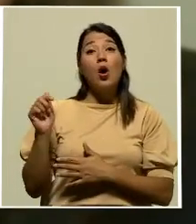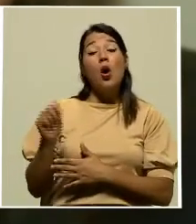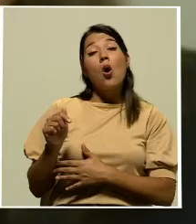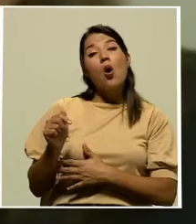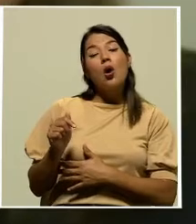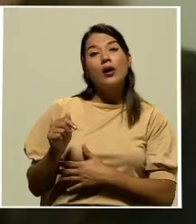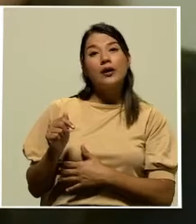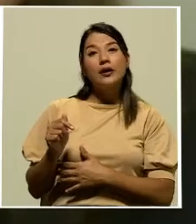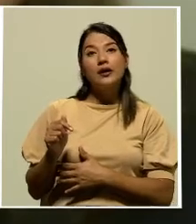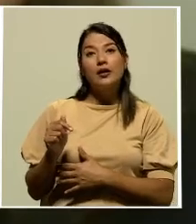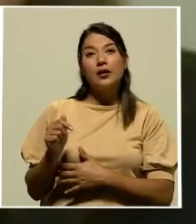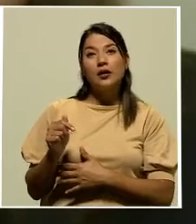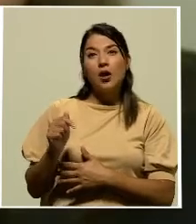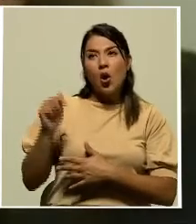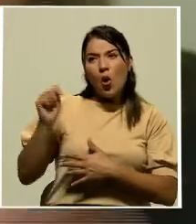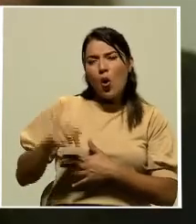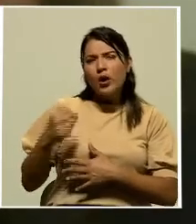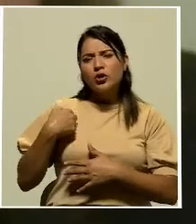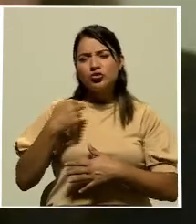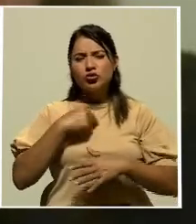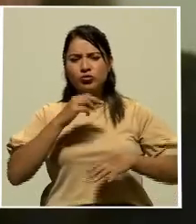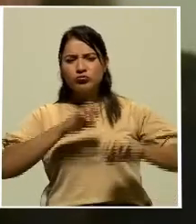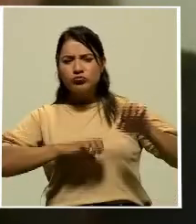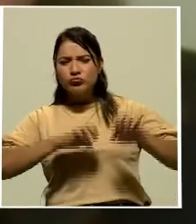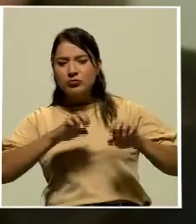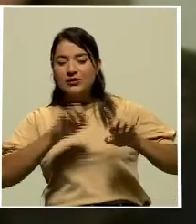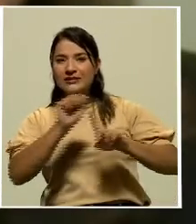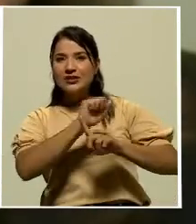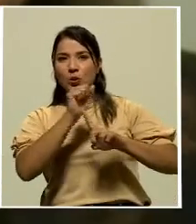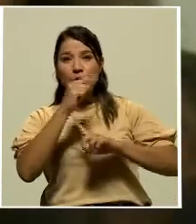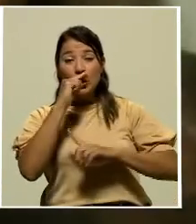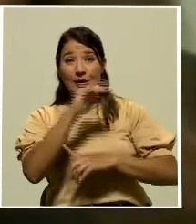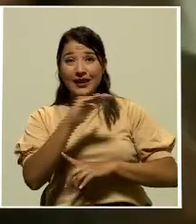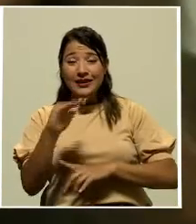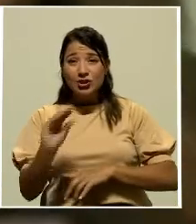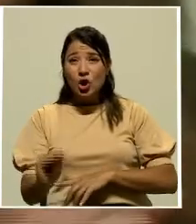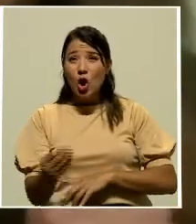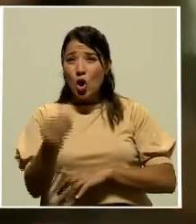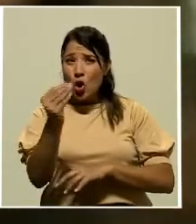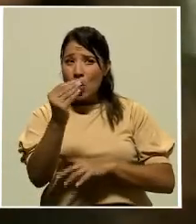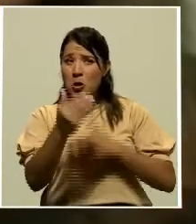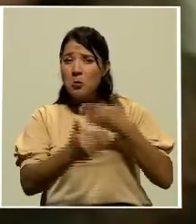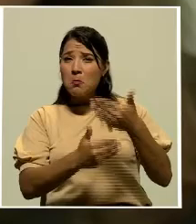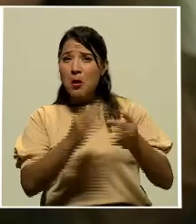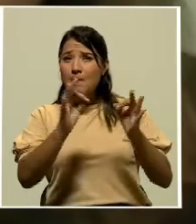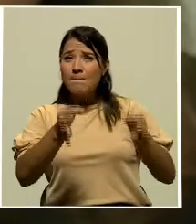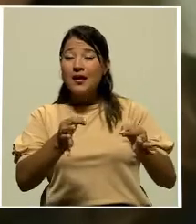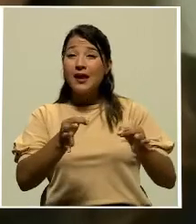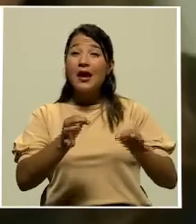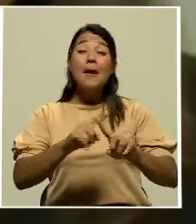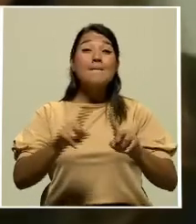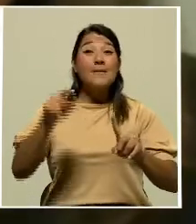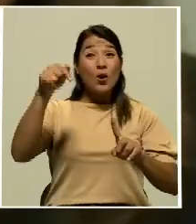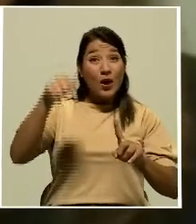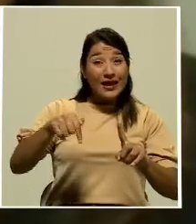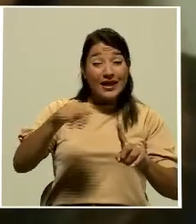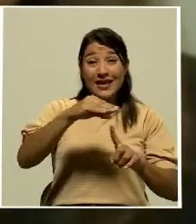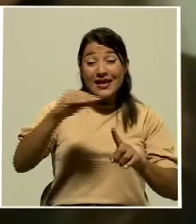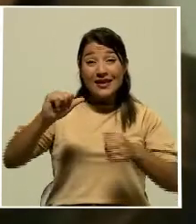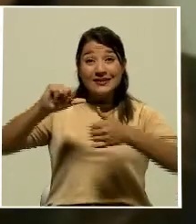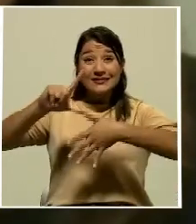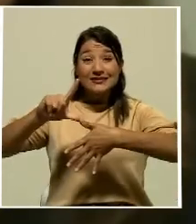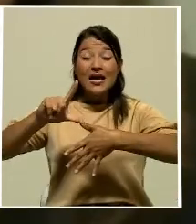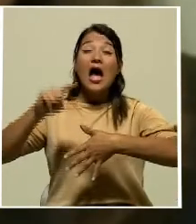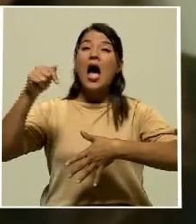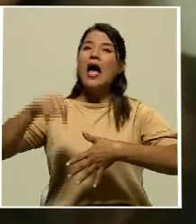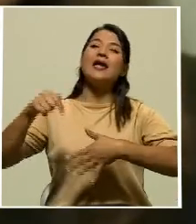miramos a situação dos niños de forma global, mas especialmente aqui em América Latina, nós somos a